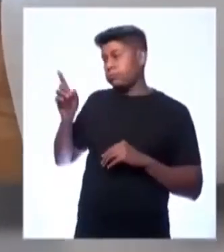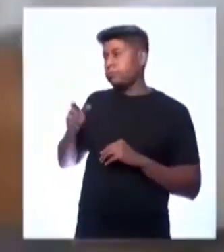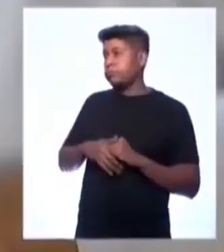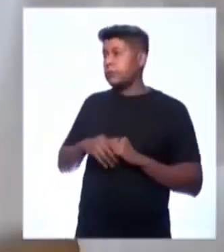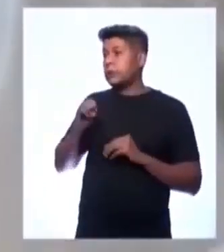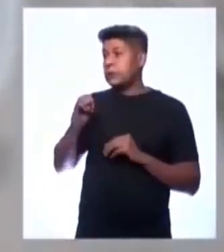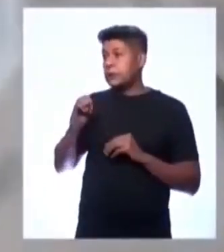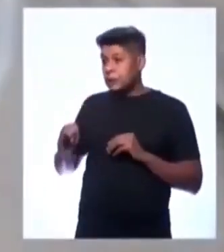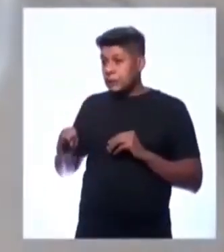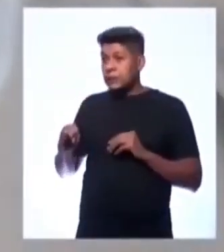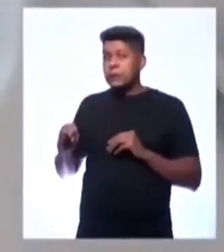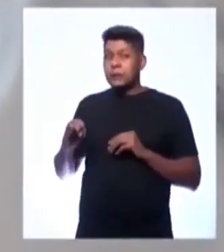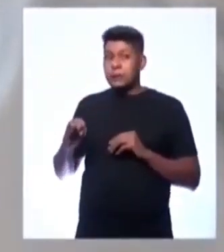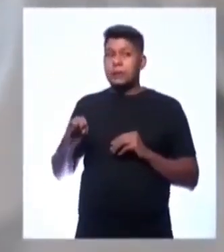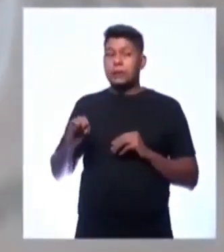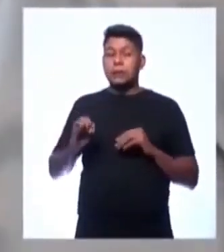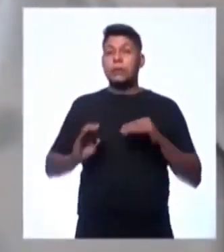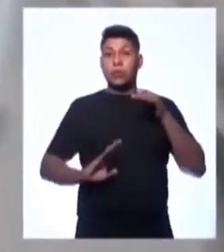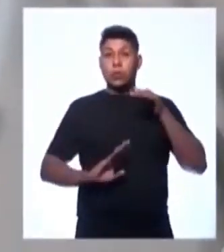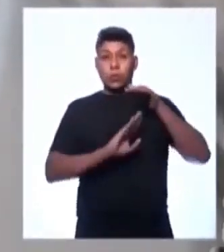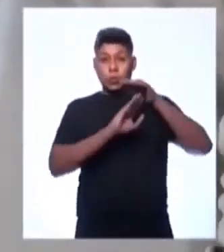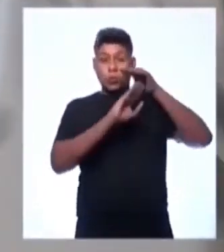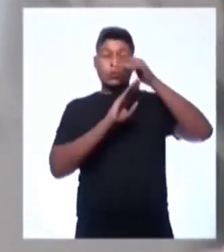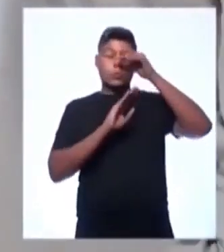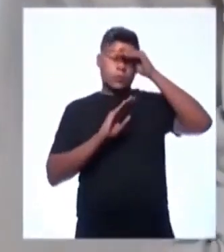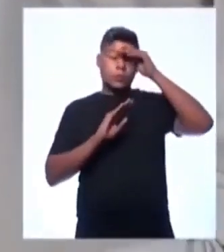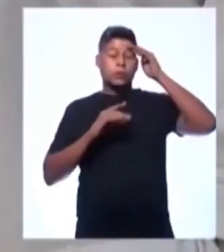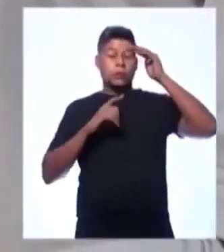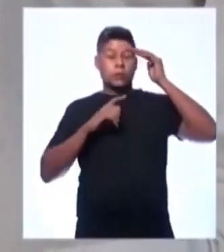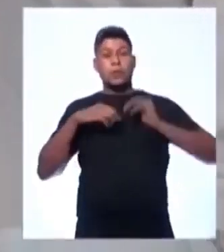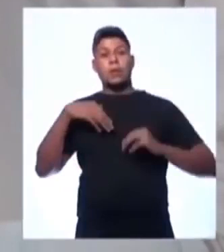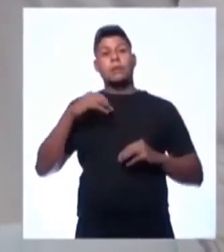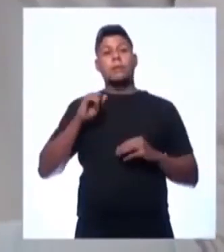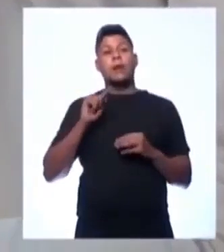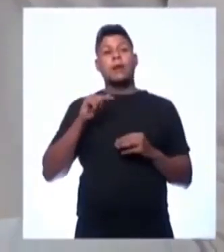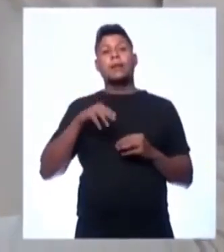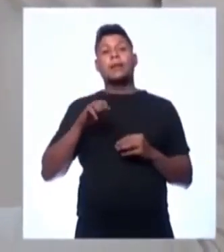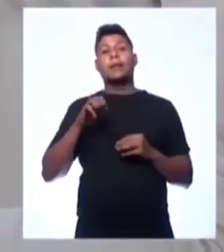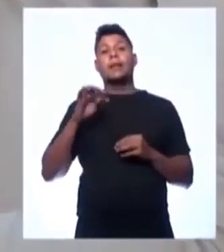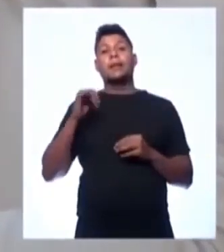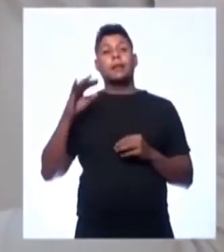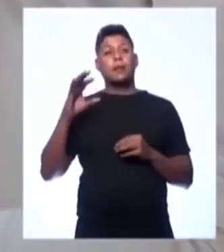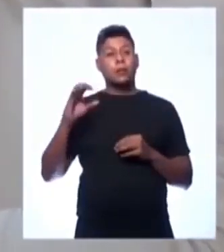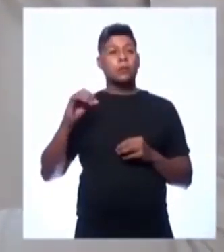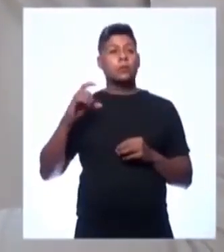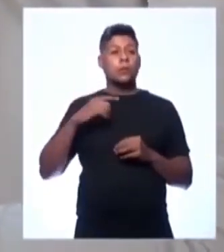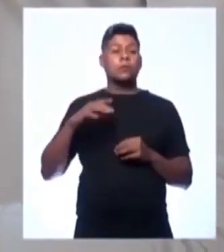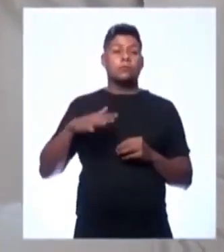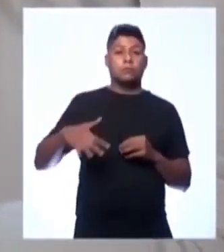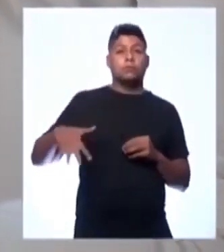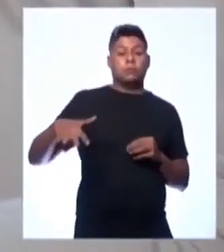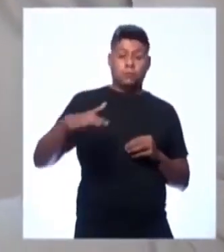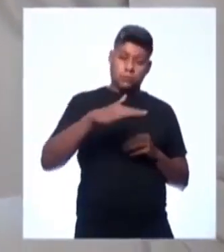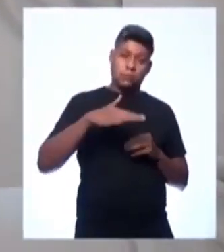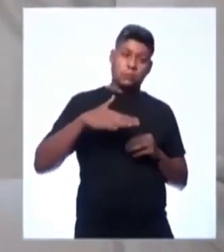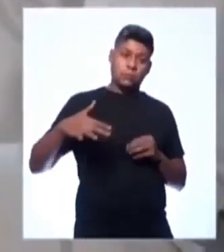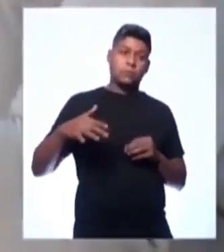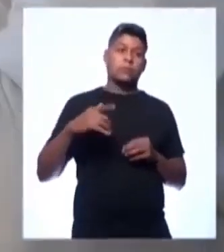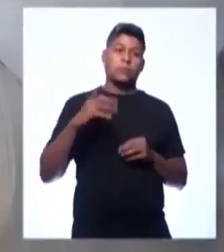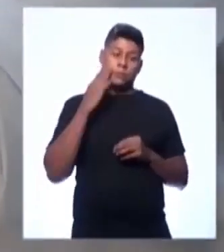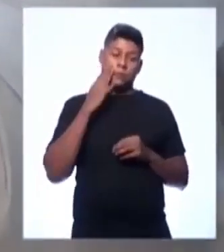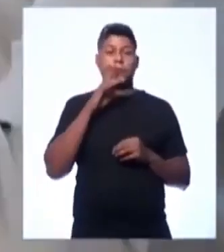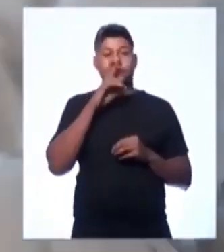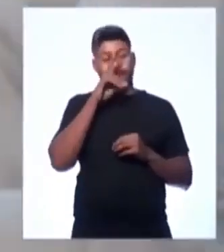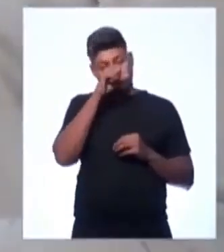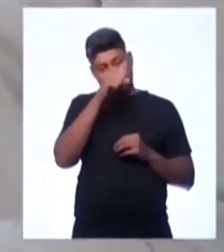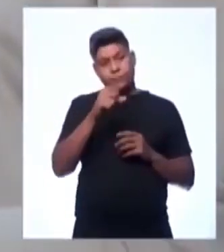se a corrente estiver subindo, então corrente subindo, campo magnético para cá, se tiver o campo magnético para cá, né? Então o vetor força